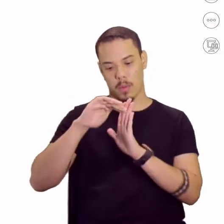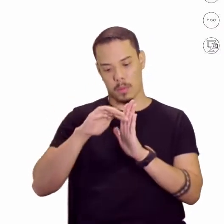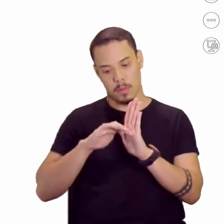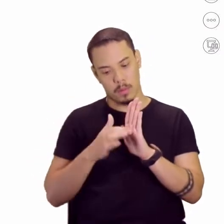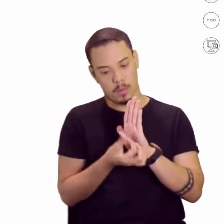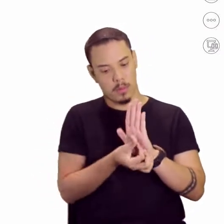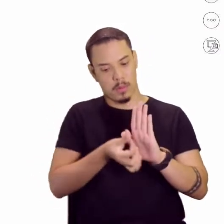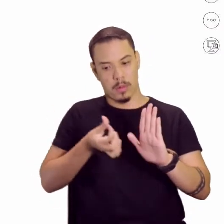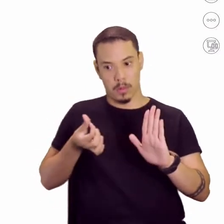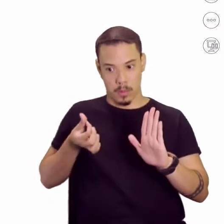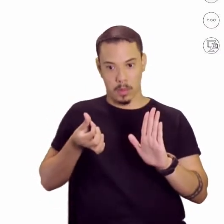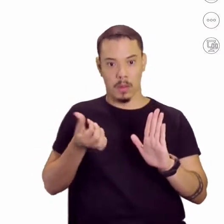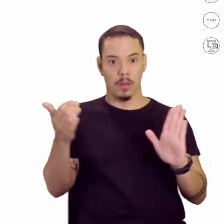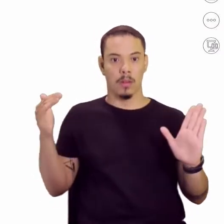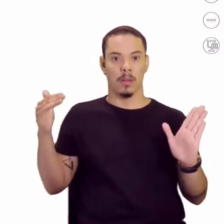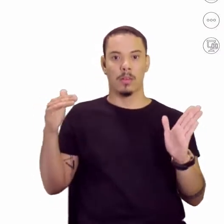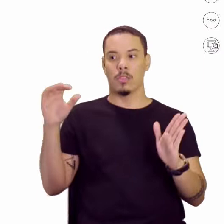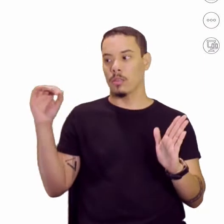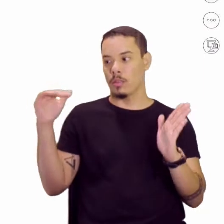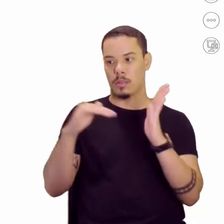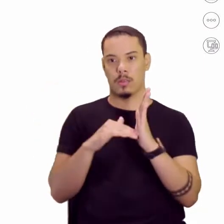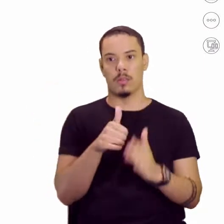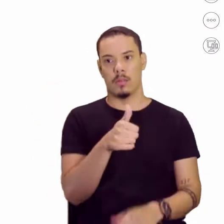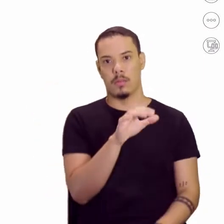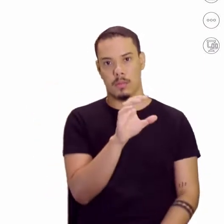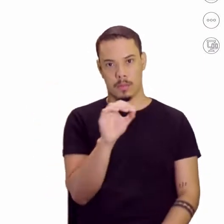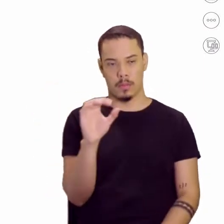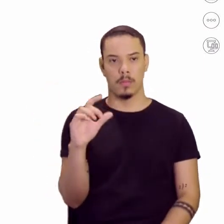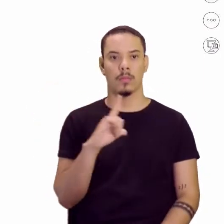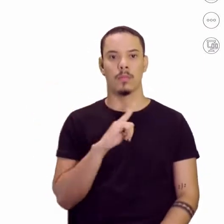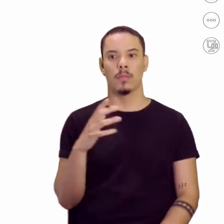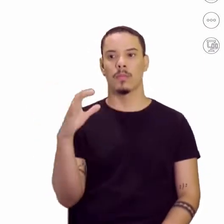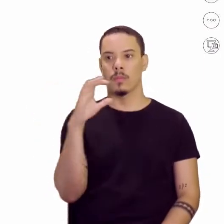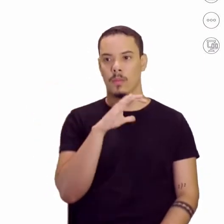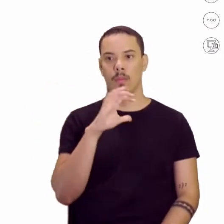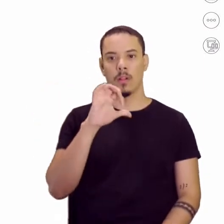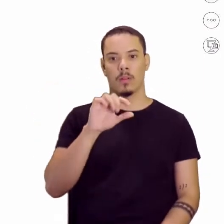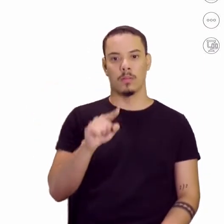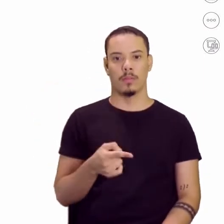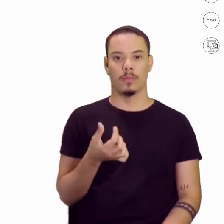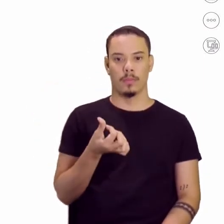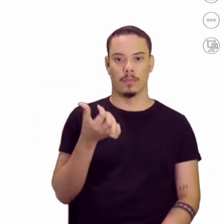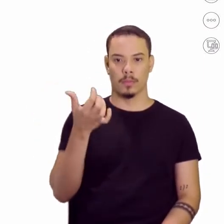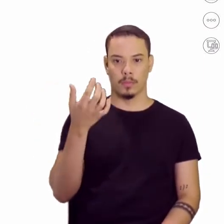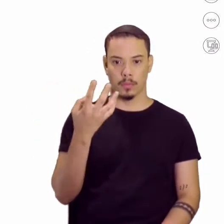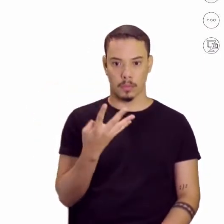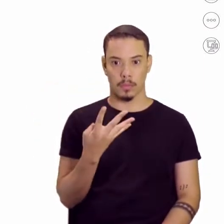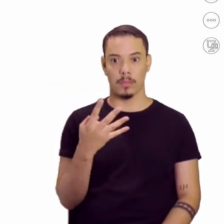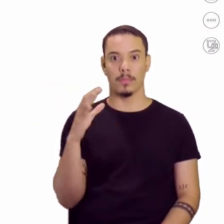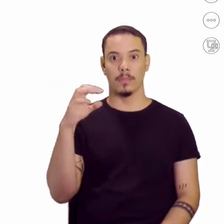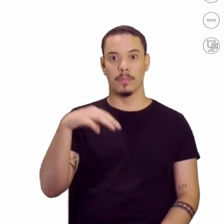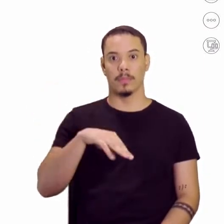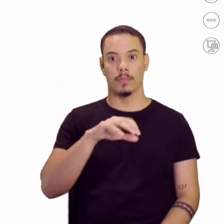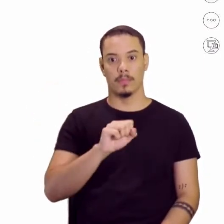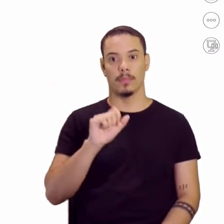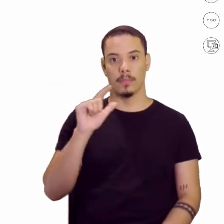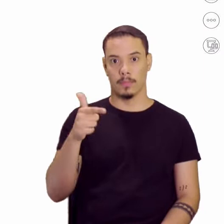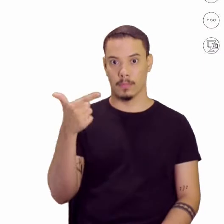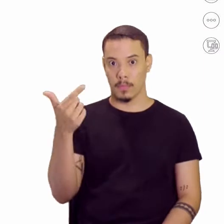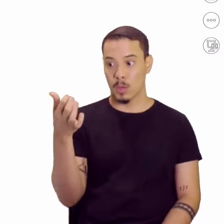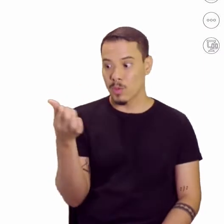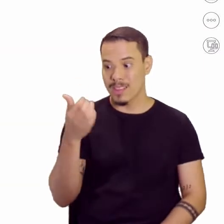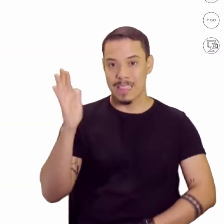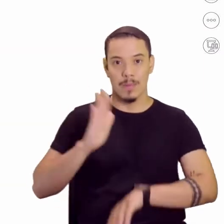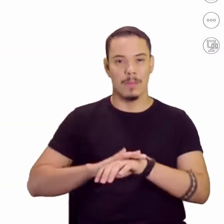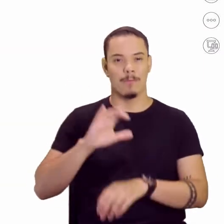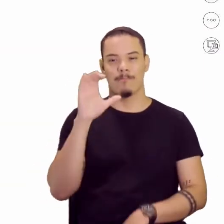carro, né, para ir de 0 a 100. Então, ele vai ter uma aceleração de 9,64 metros por segundo ao quadrado. O sexto mais rápido. O sexto